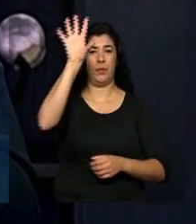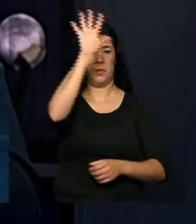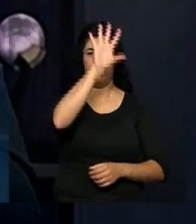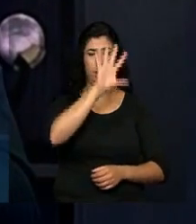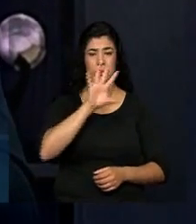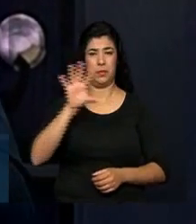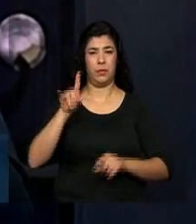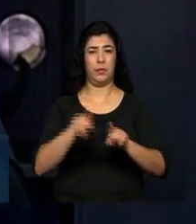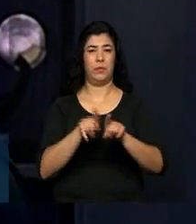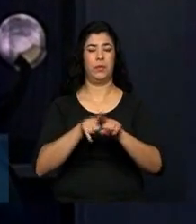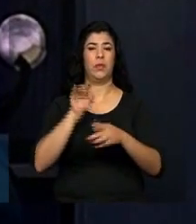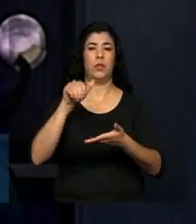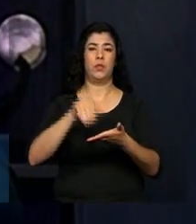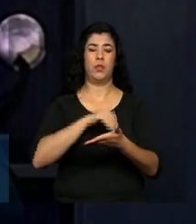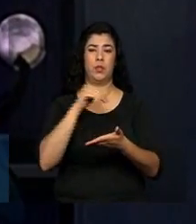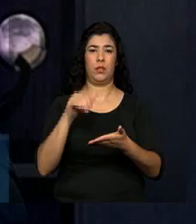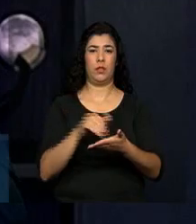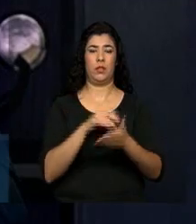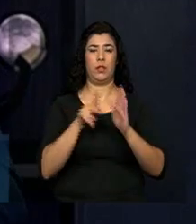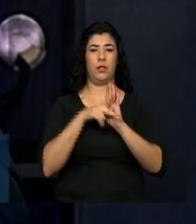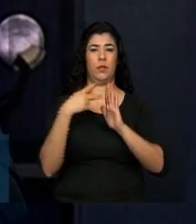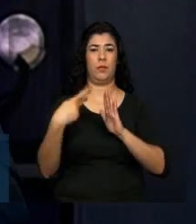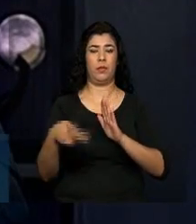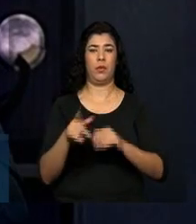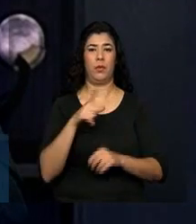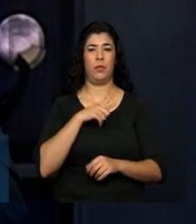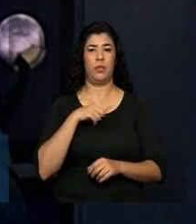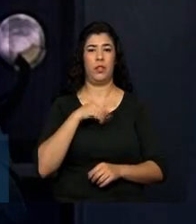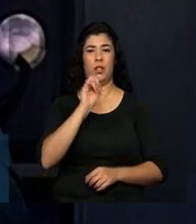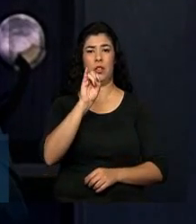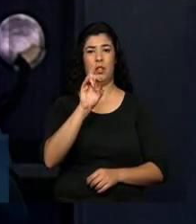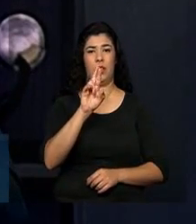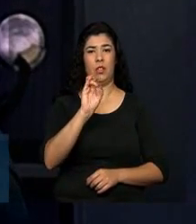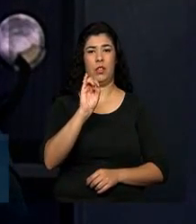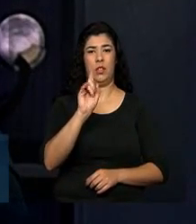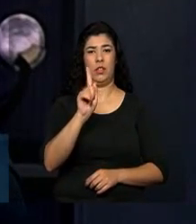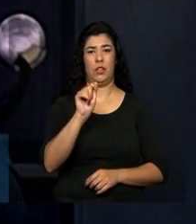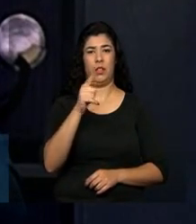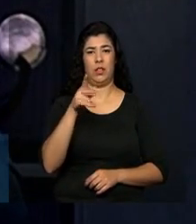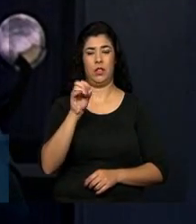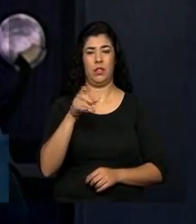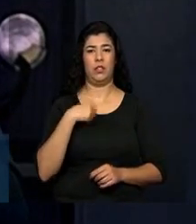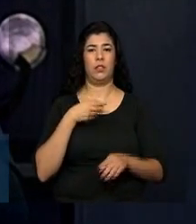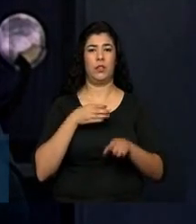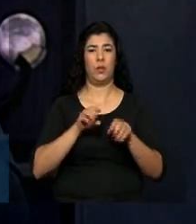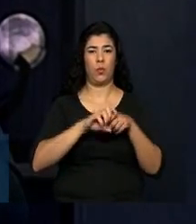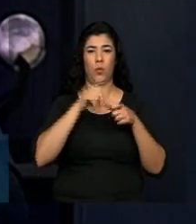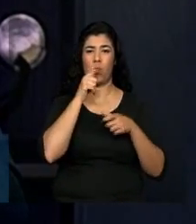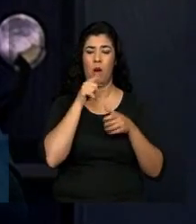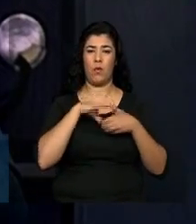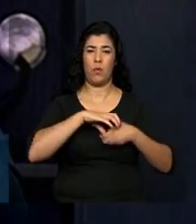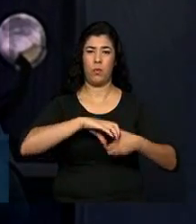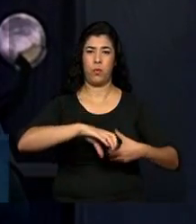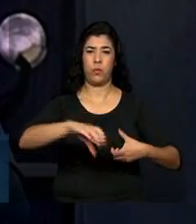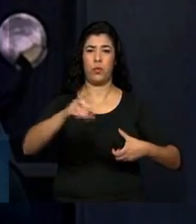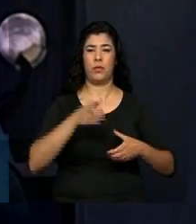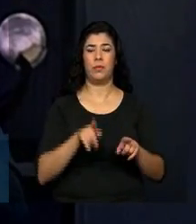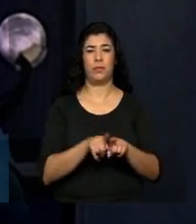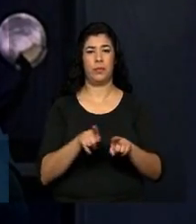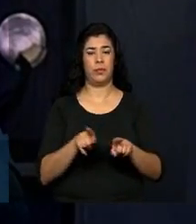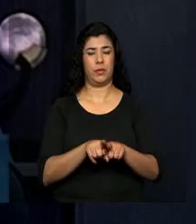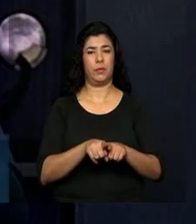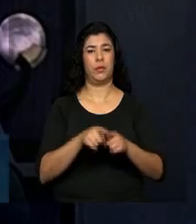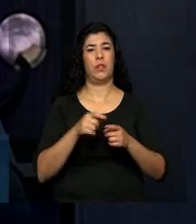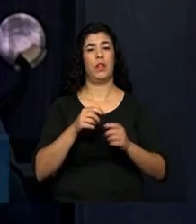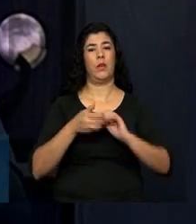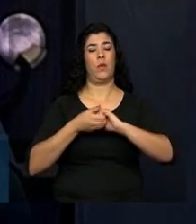secretário a secretária de irrigação Adriana que está aqui eh quero